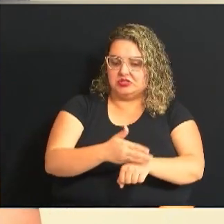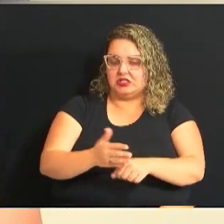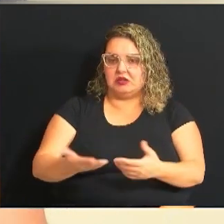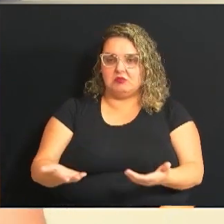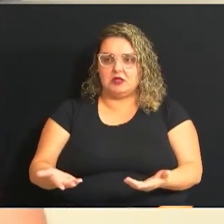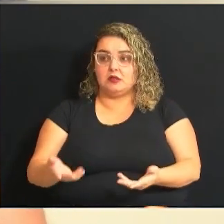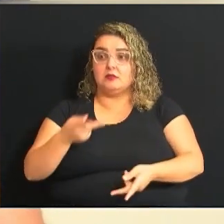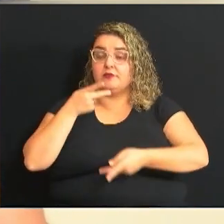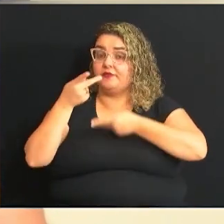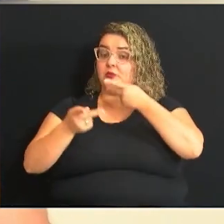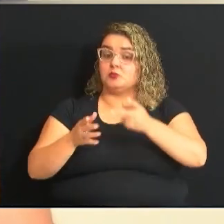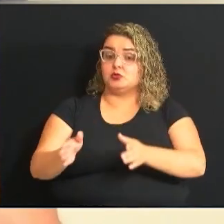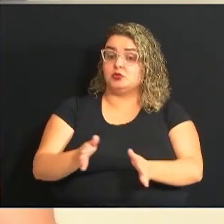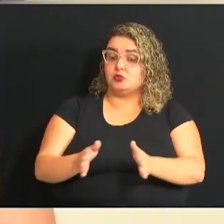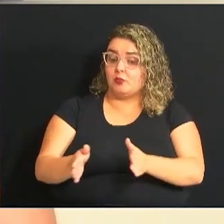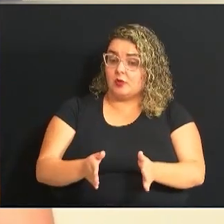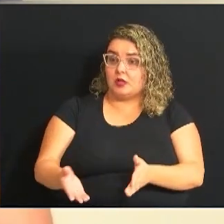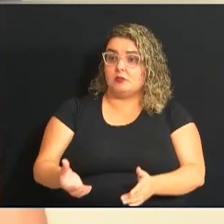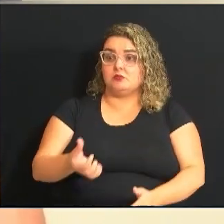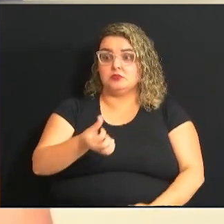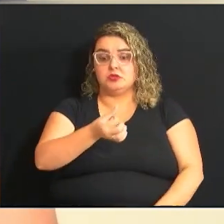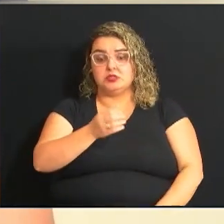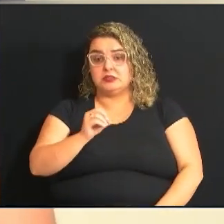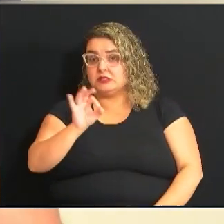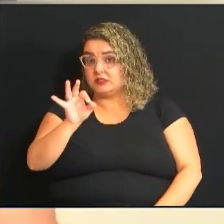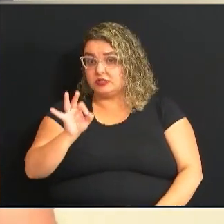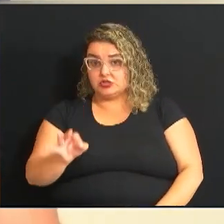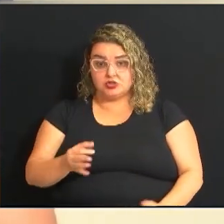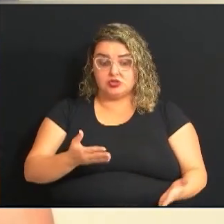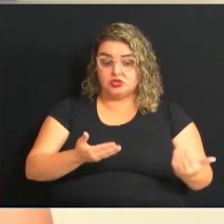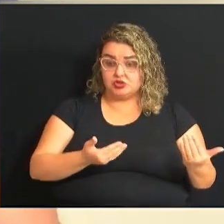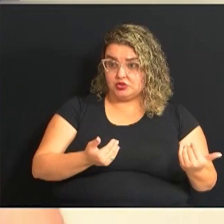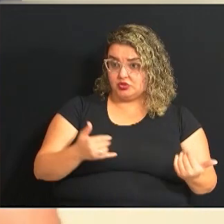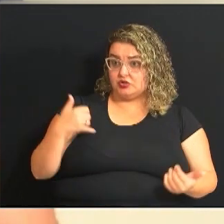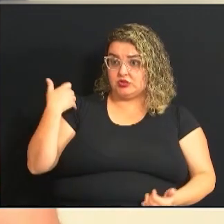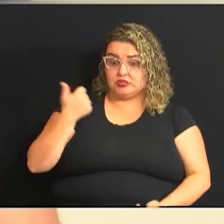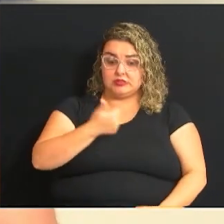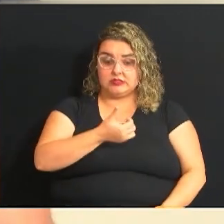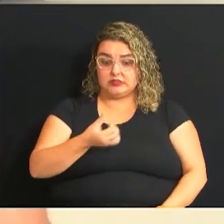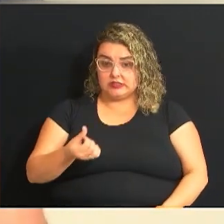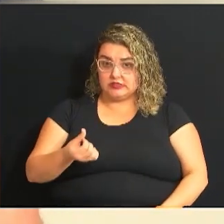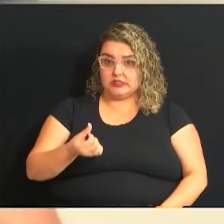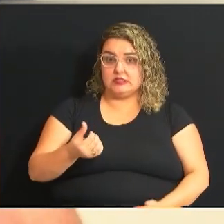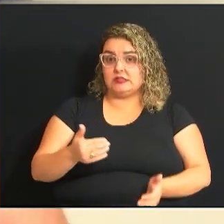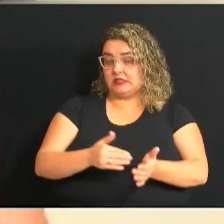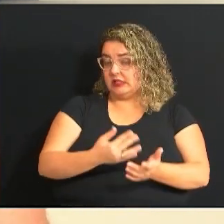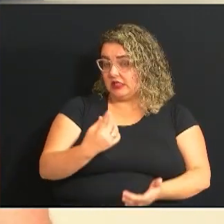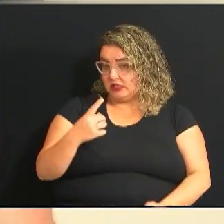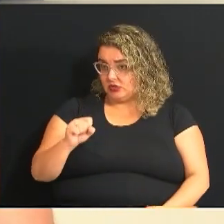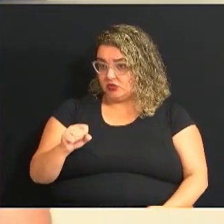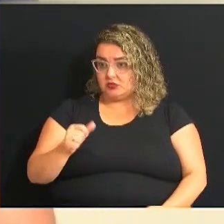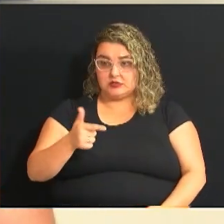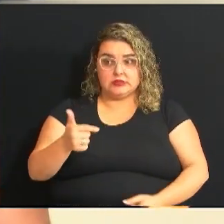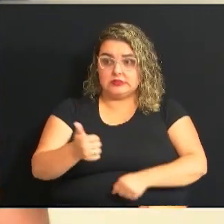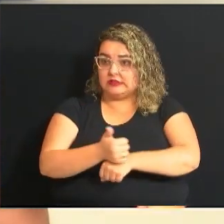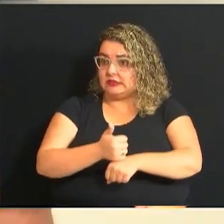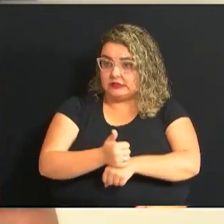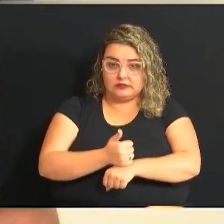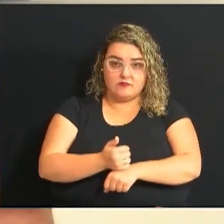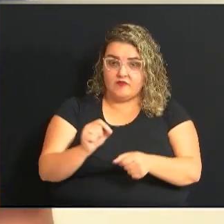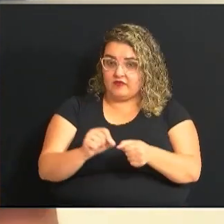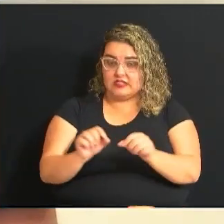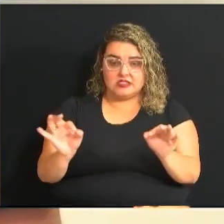treinamento. Estamos falando de um período de 60% de jovens na idade de 16, 17, 18 anos sem